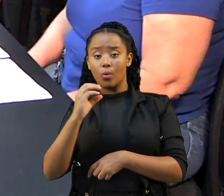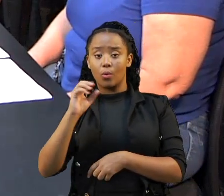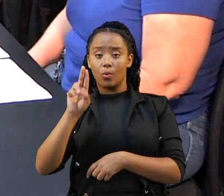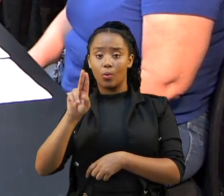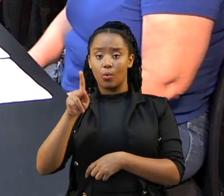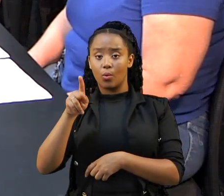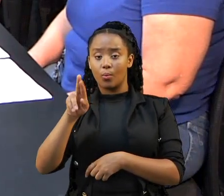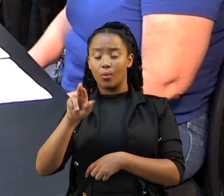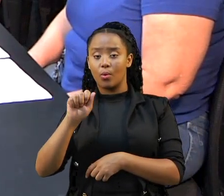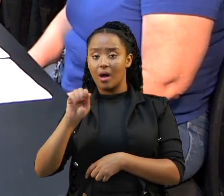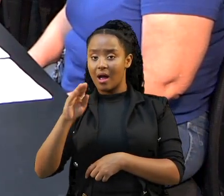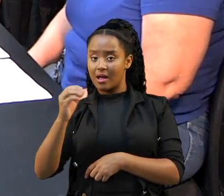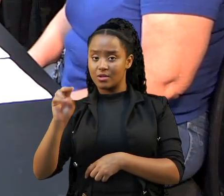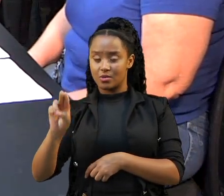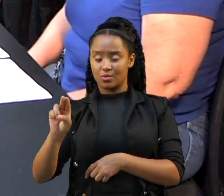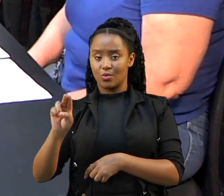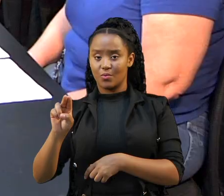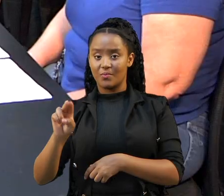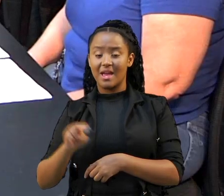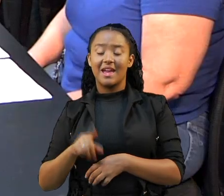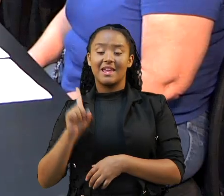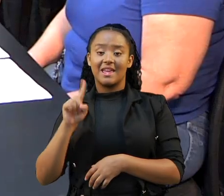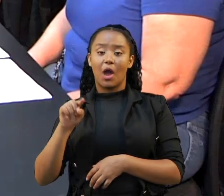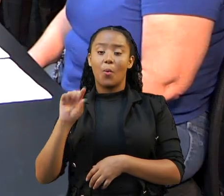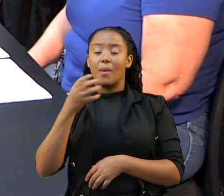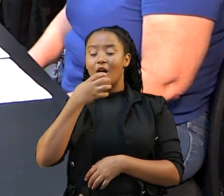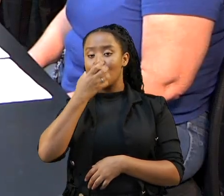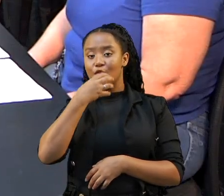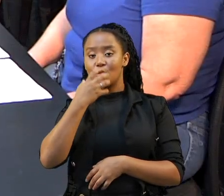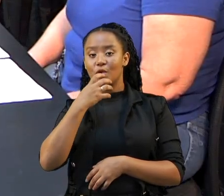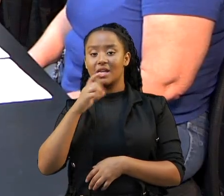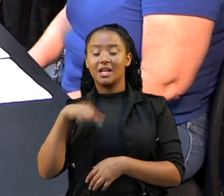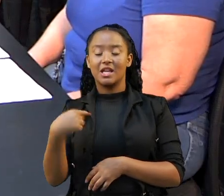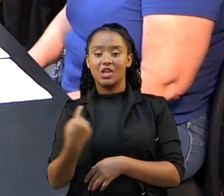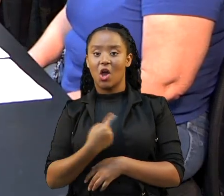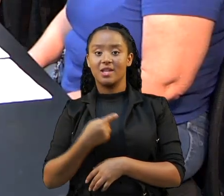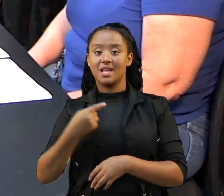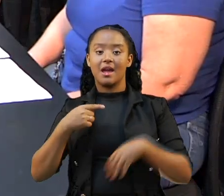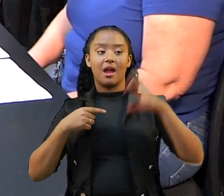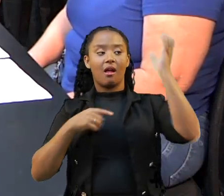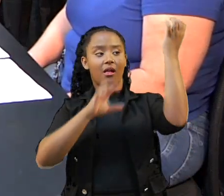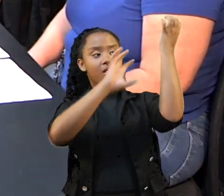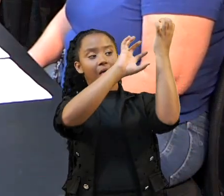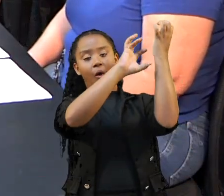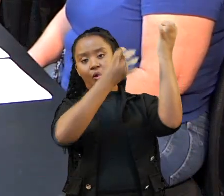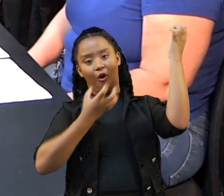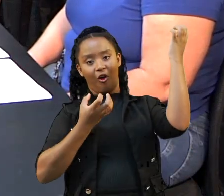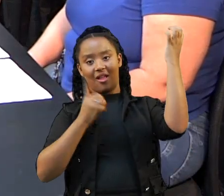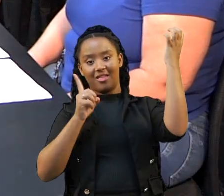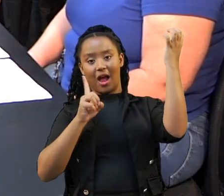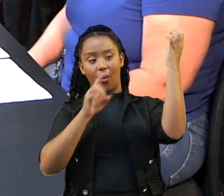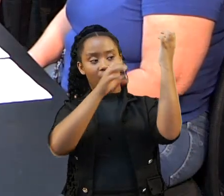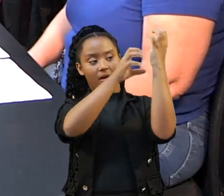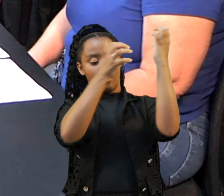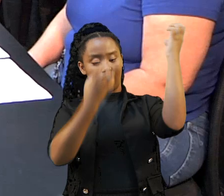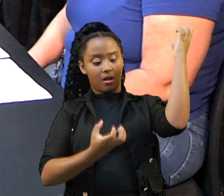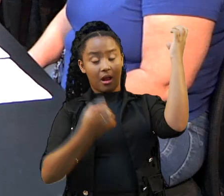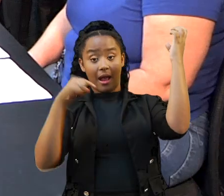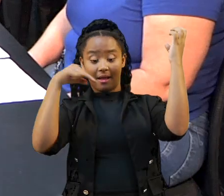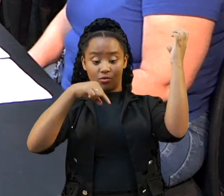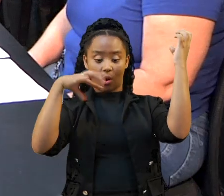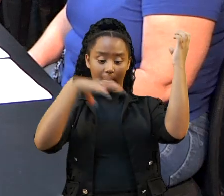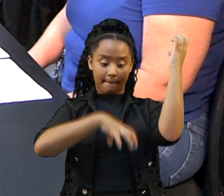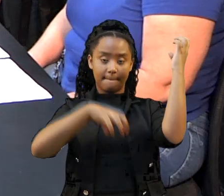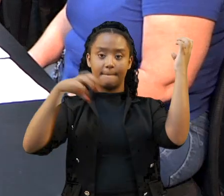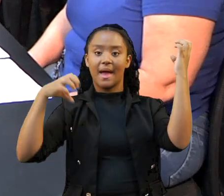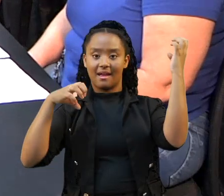assim, que a gente não colhe, ela só cai e a gente pega do chão. É bem dura e tem que quebrar. E ela é parecida